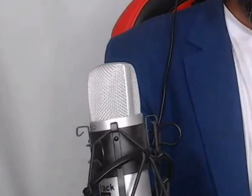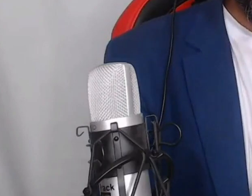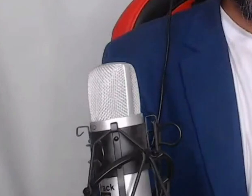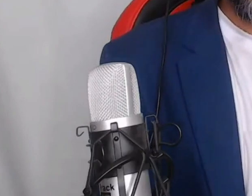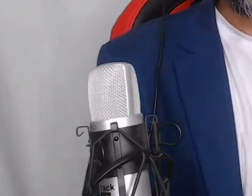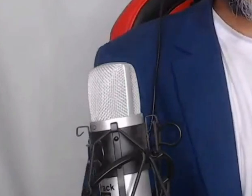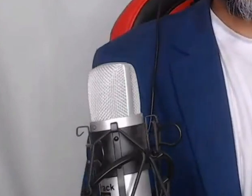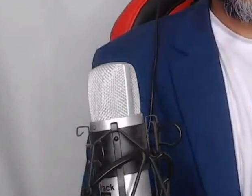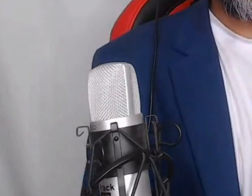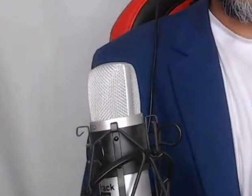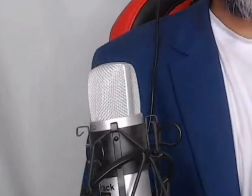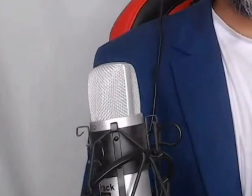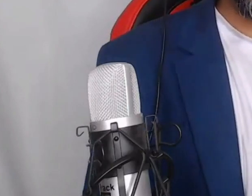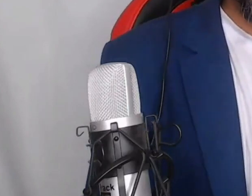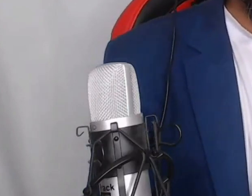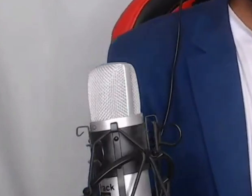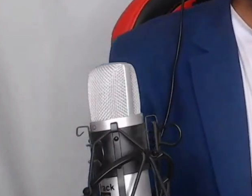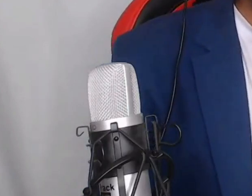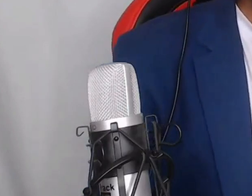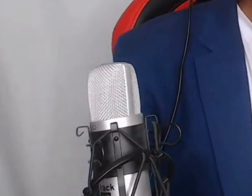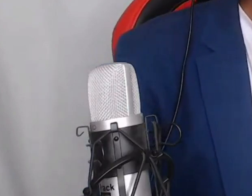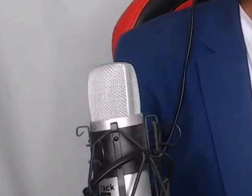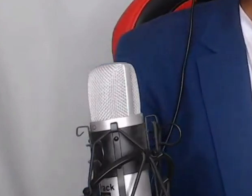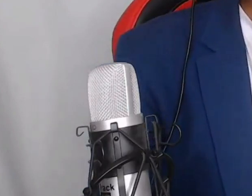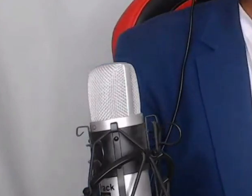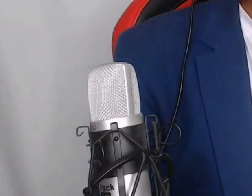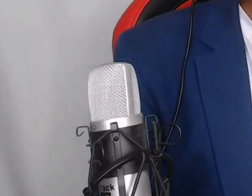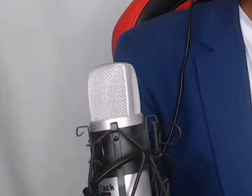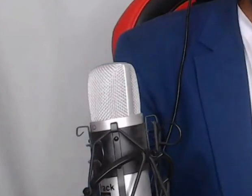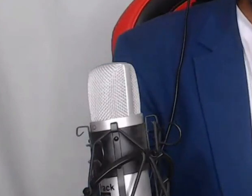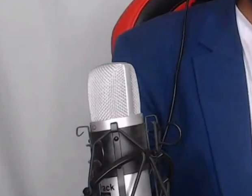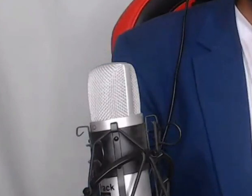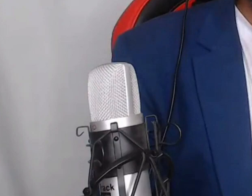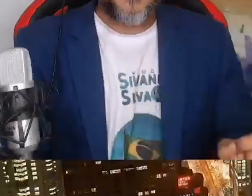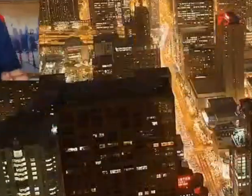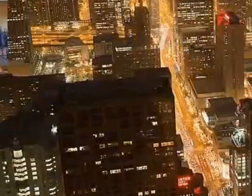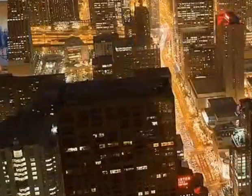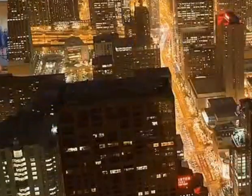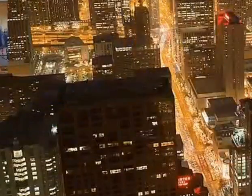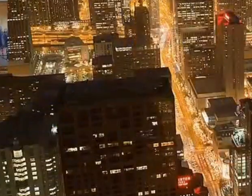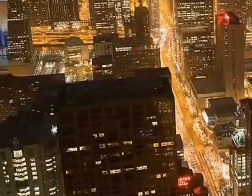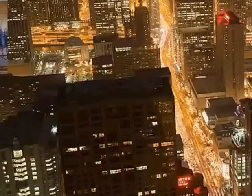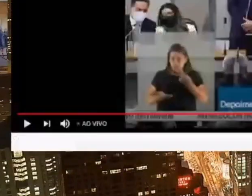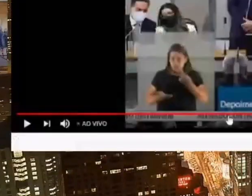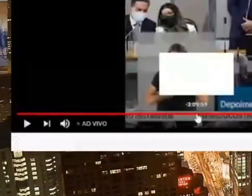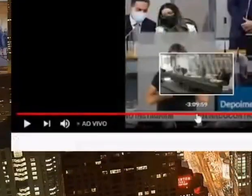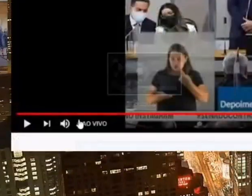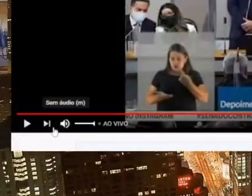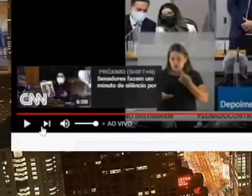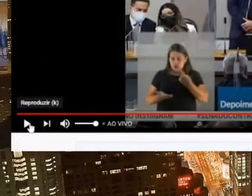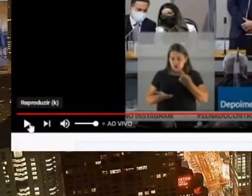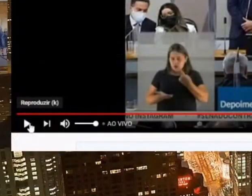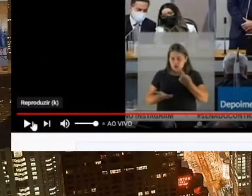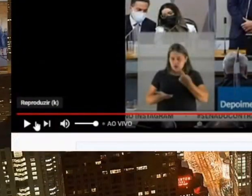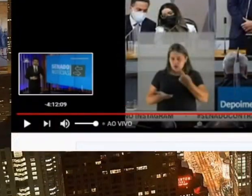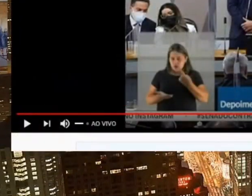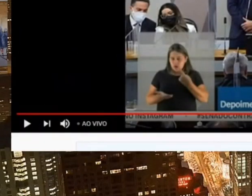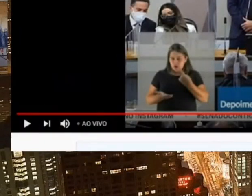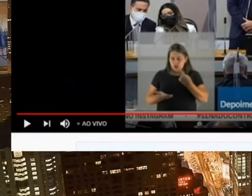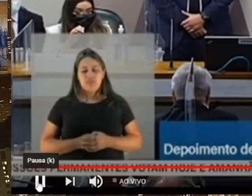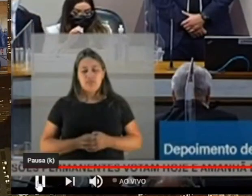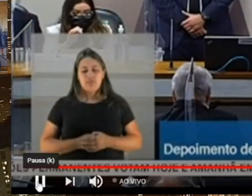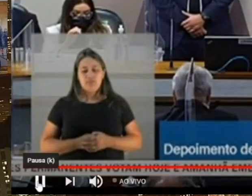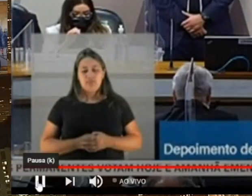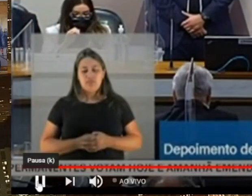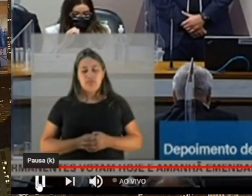Omazis, que tipo assim, olha, eu não quero dizer que é isso, mas é isso. A federal atua para embarrear a CPI da pandemia. Vamos ouvir esse